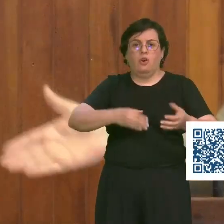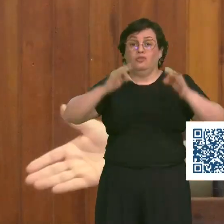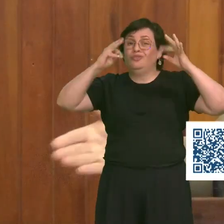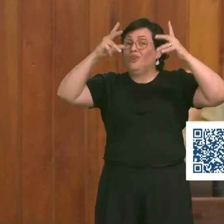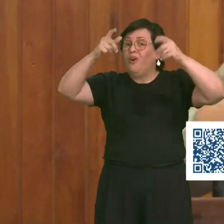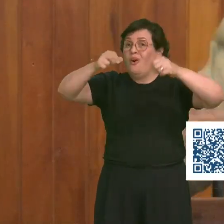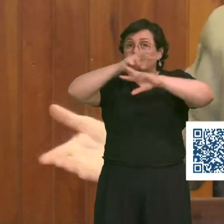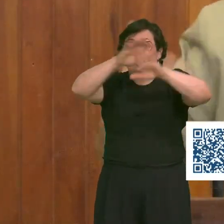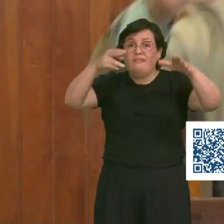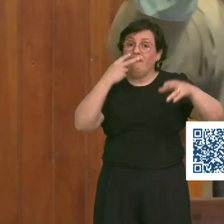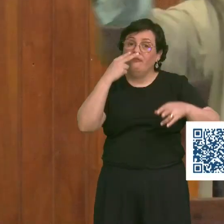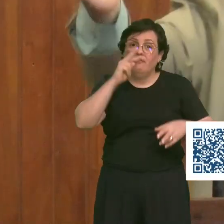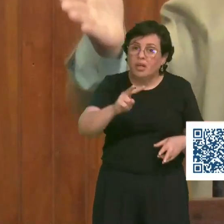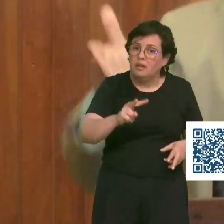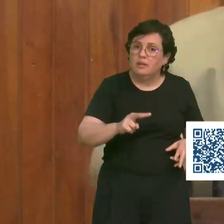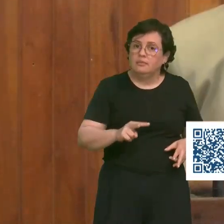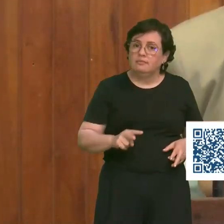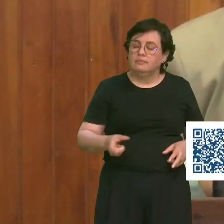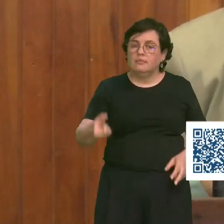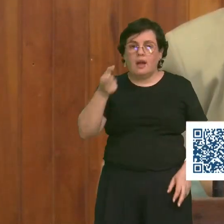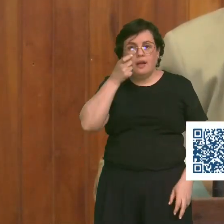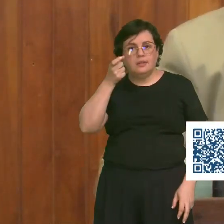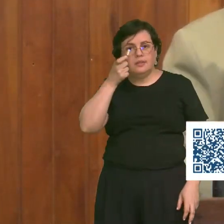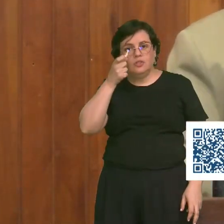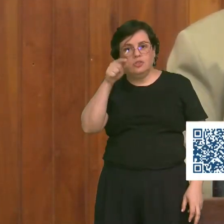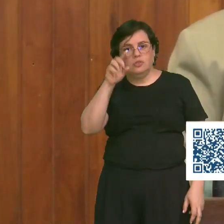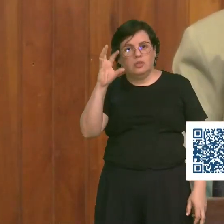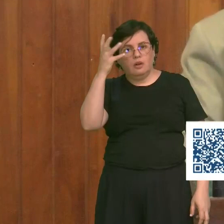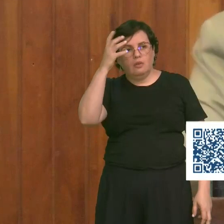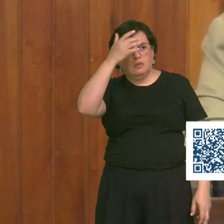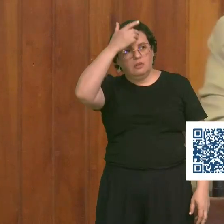estava todo mundo aí todo mundo viu todo mundo assistiu